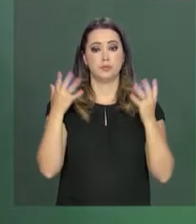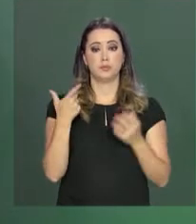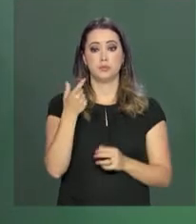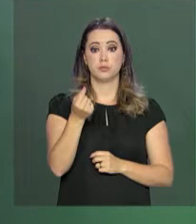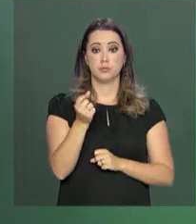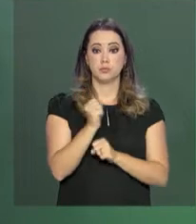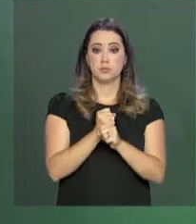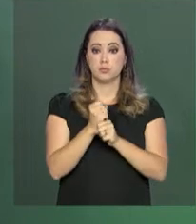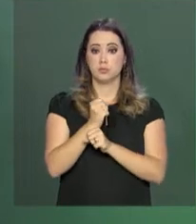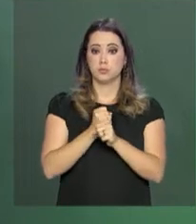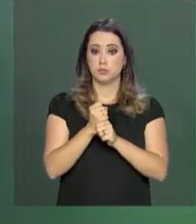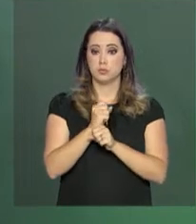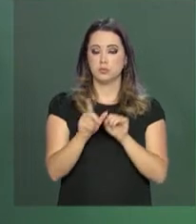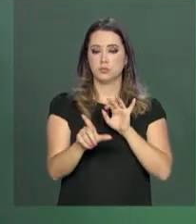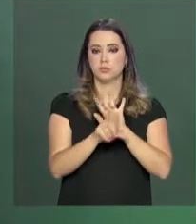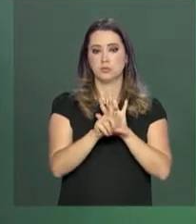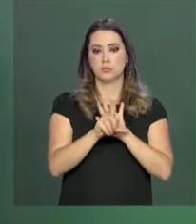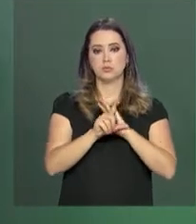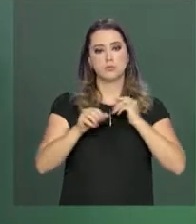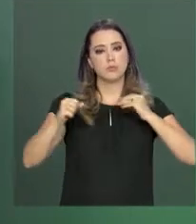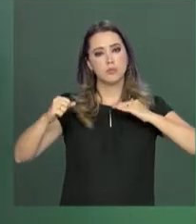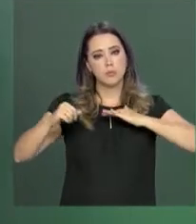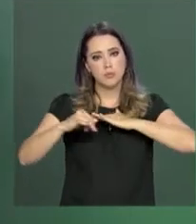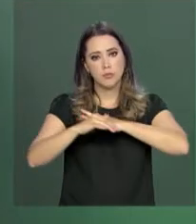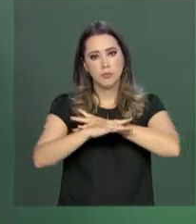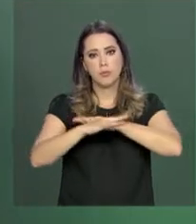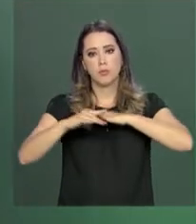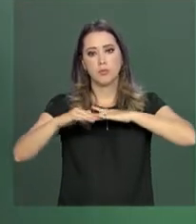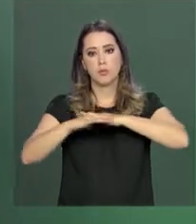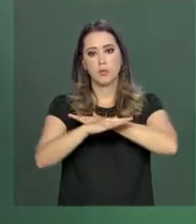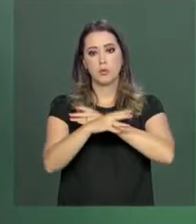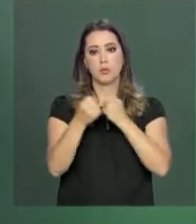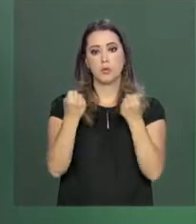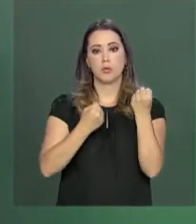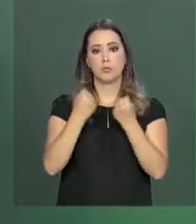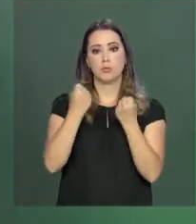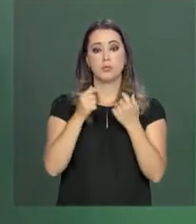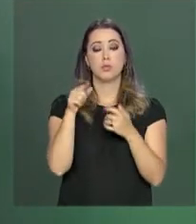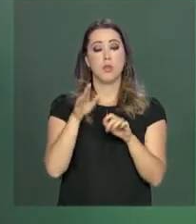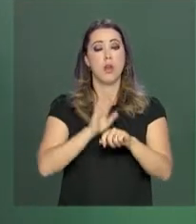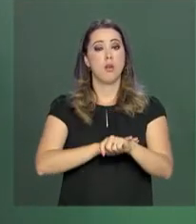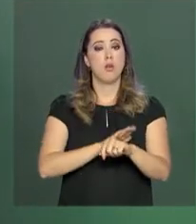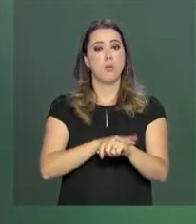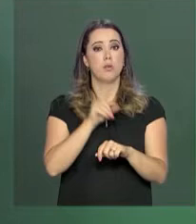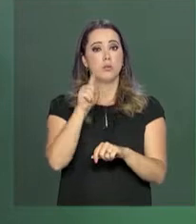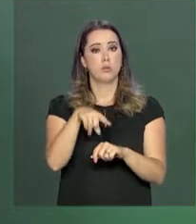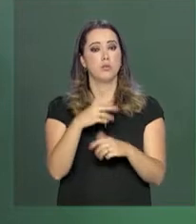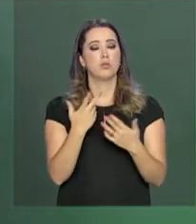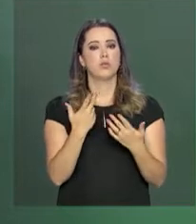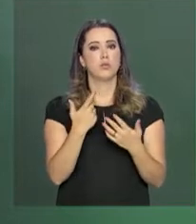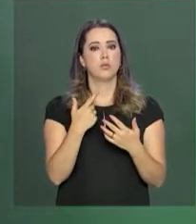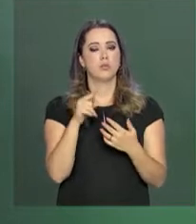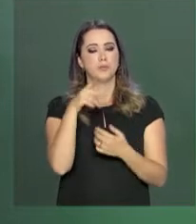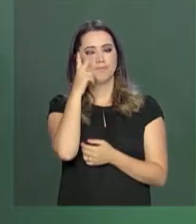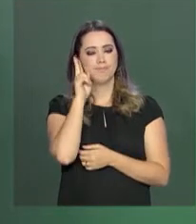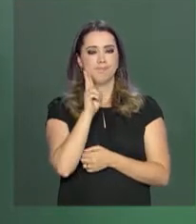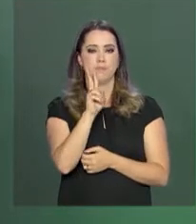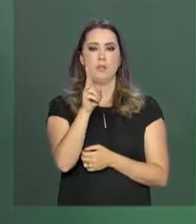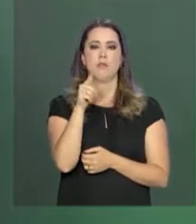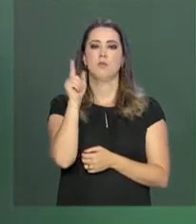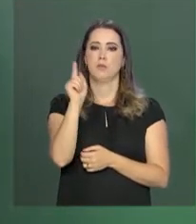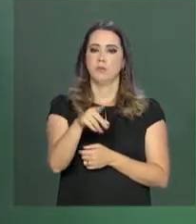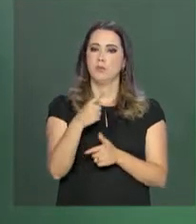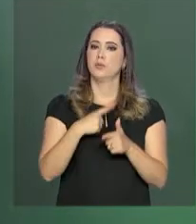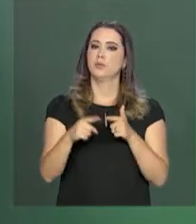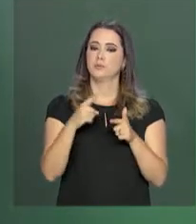anos do código de trânsito brasileiro a hora é precisamente de refletir sobre esse grave problema a